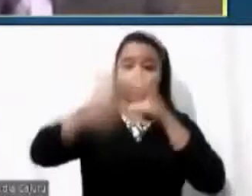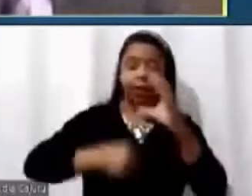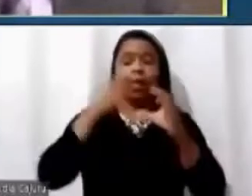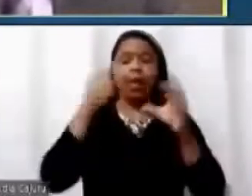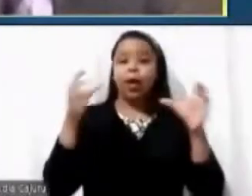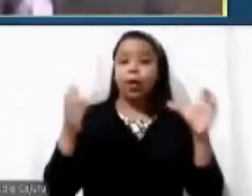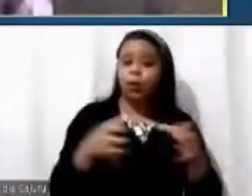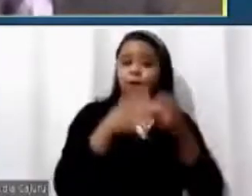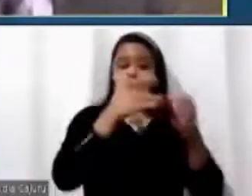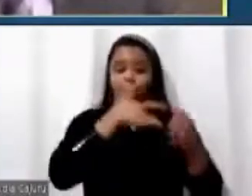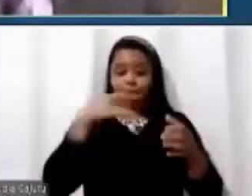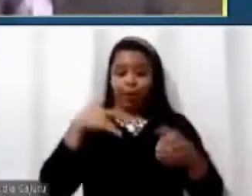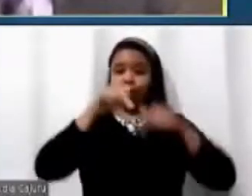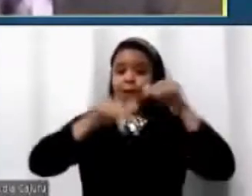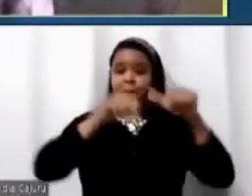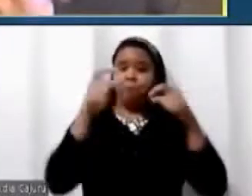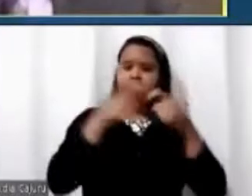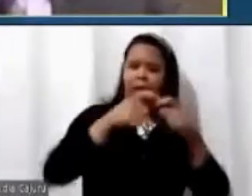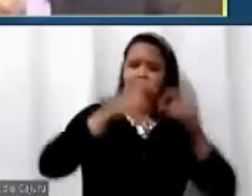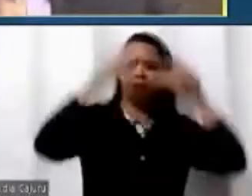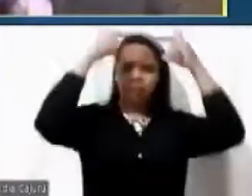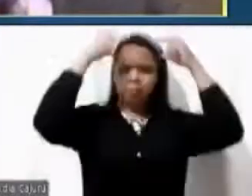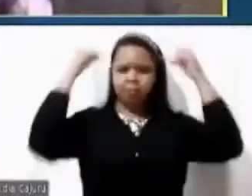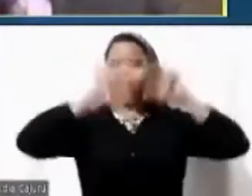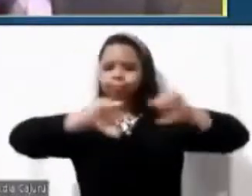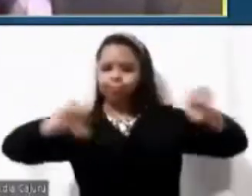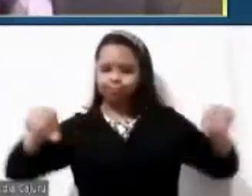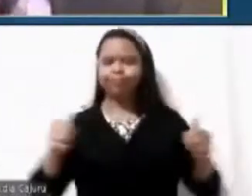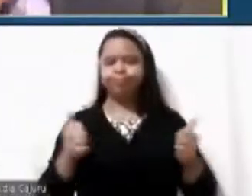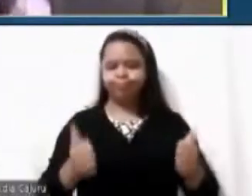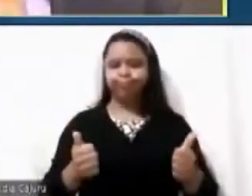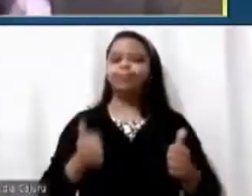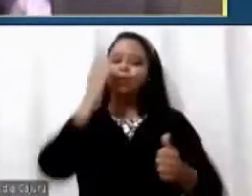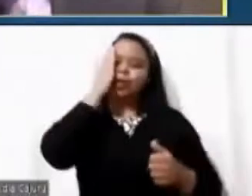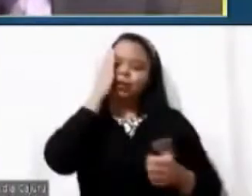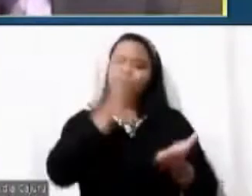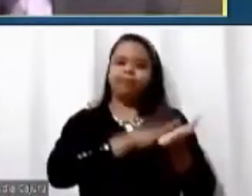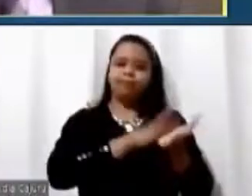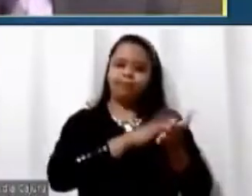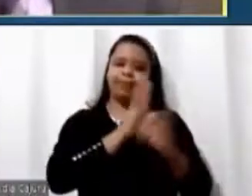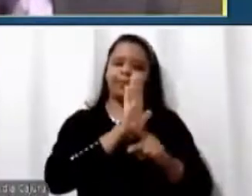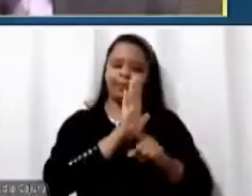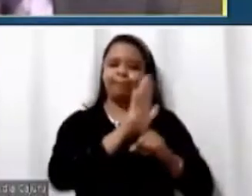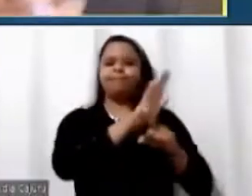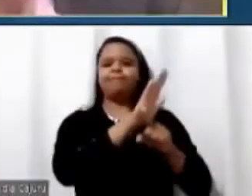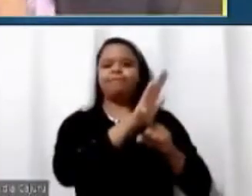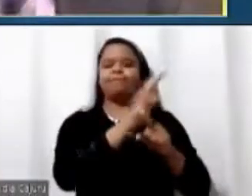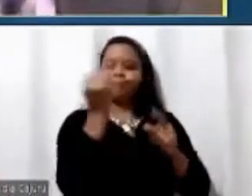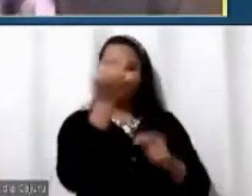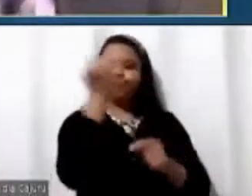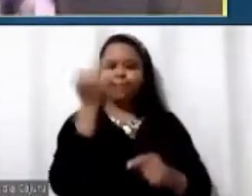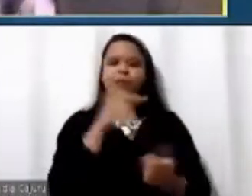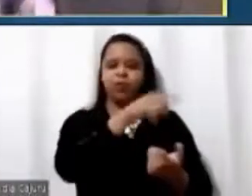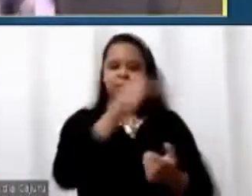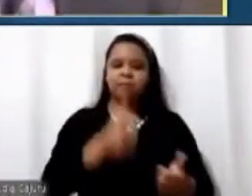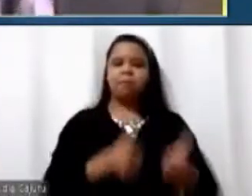com isso, com certeza vai ser muito positivo. Acho que já falei até muito, doutor Péricles. Vou abrir para o colega e qualquer coisa a